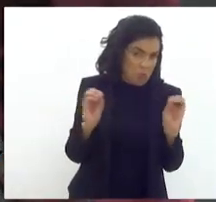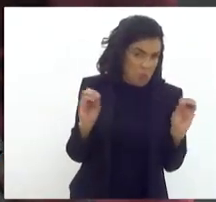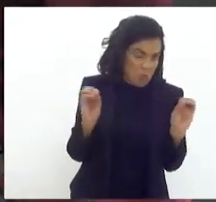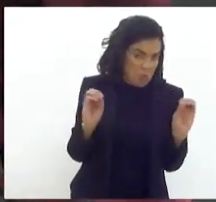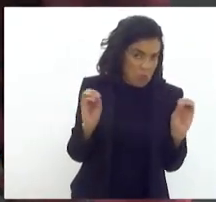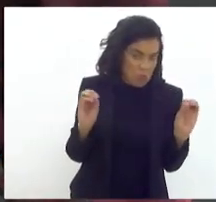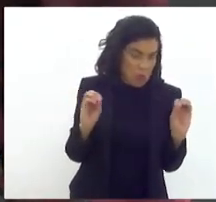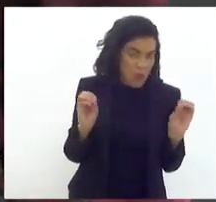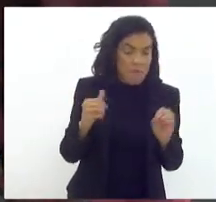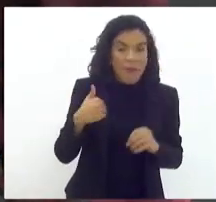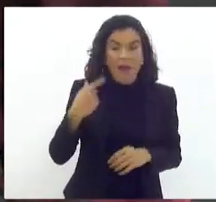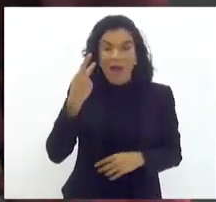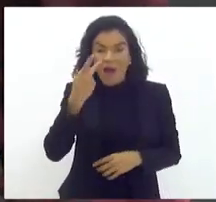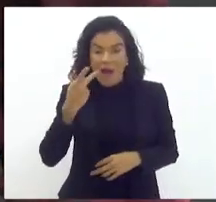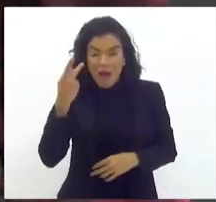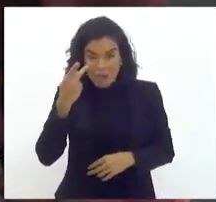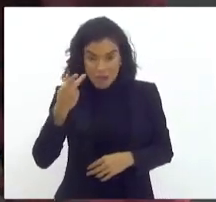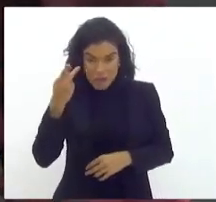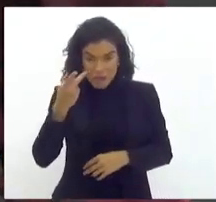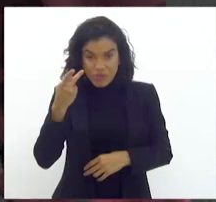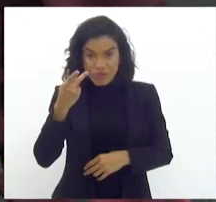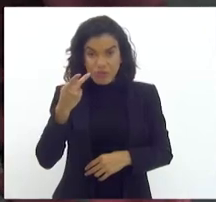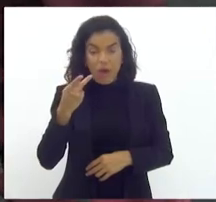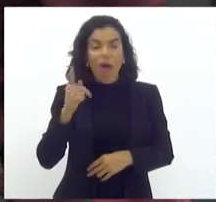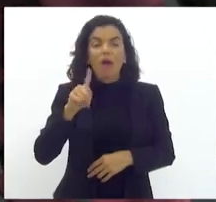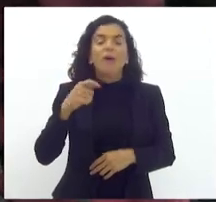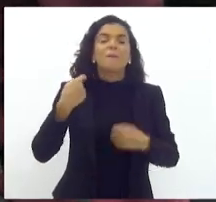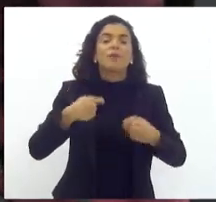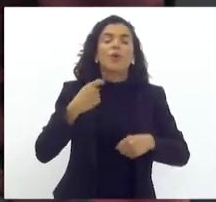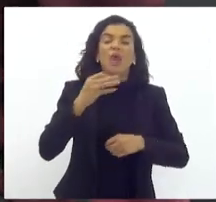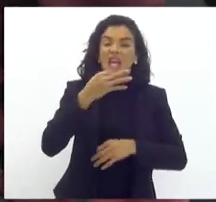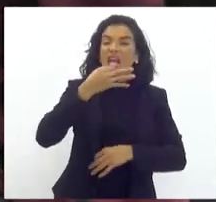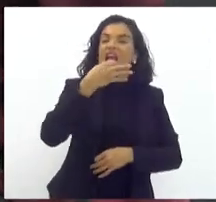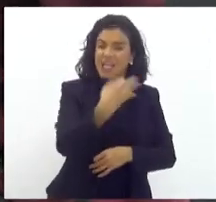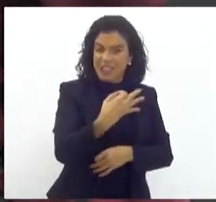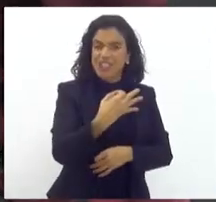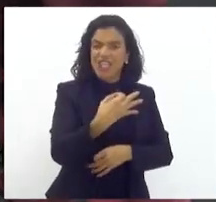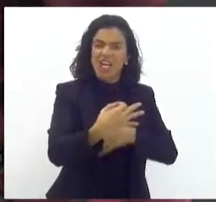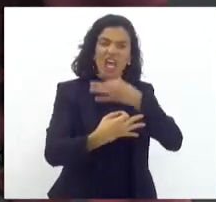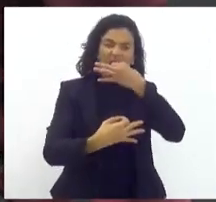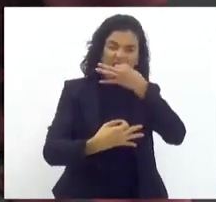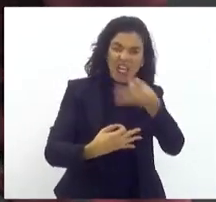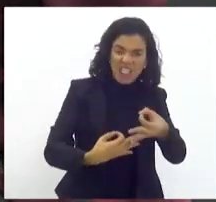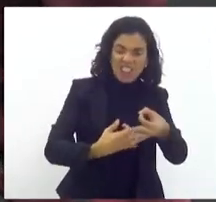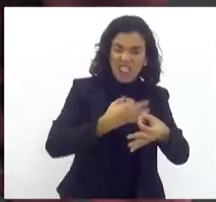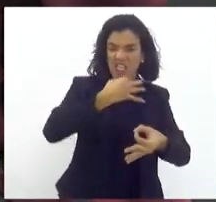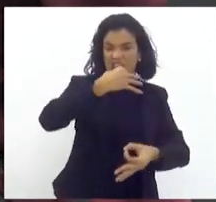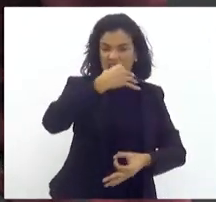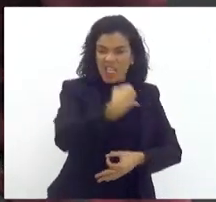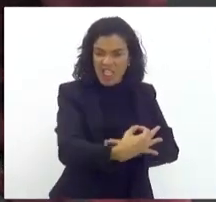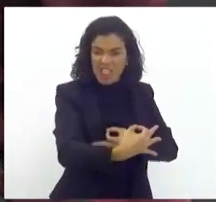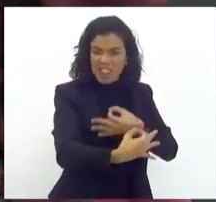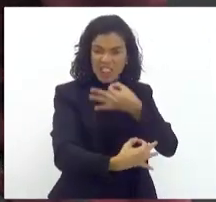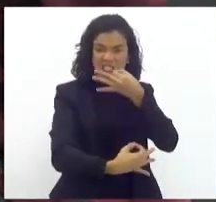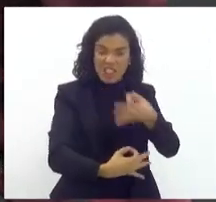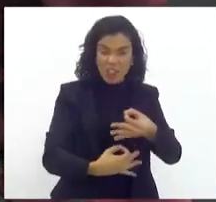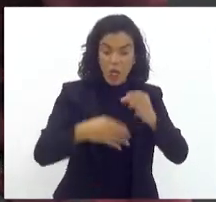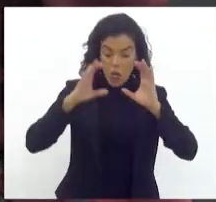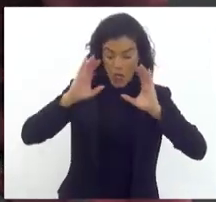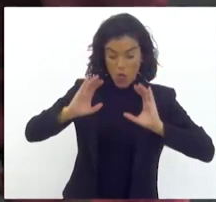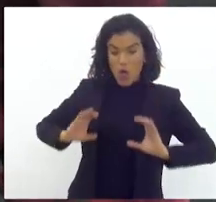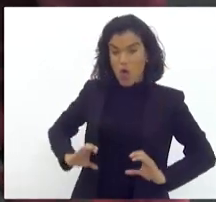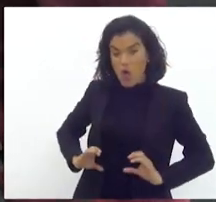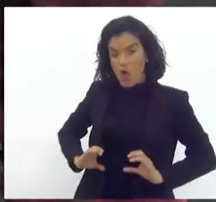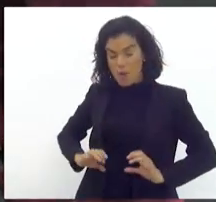porque a política a gente deve fazer a crítica crítica comportamental